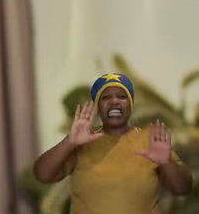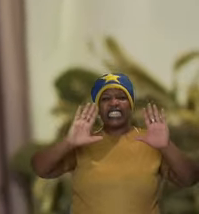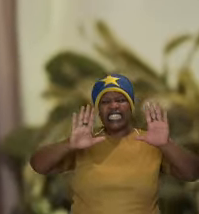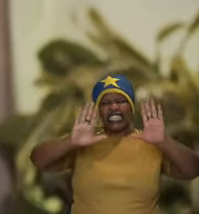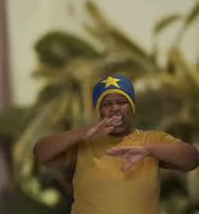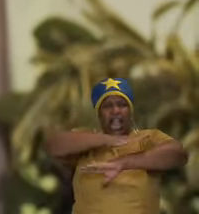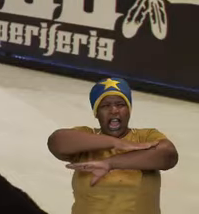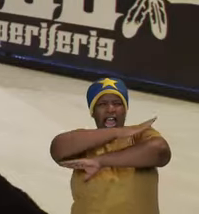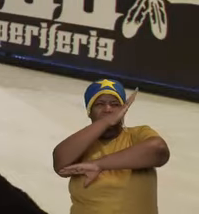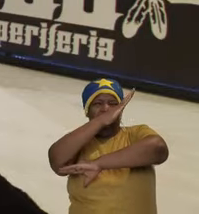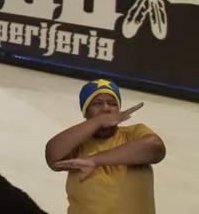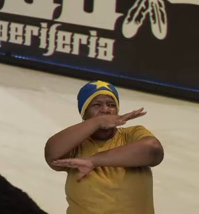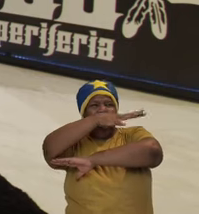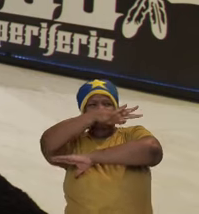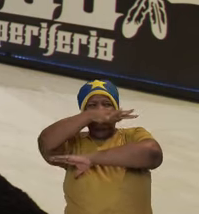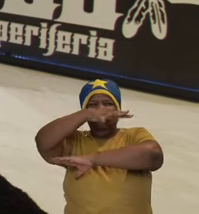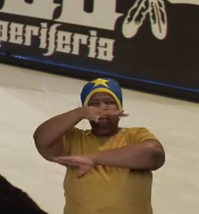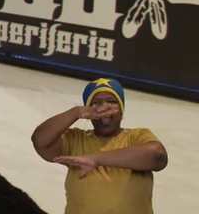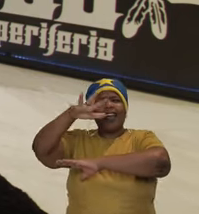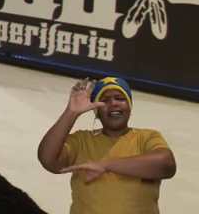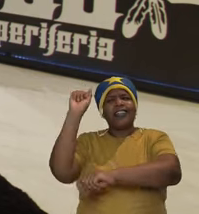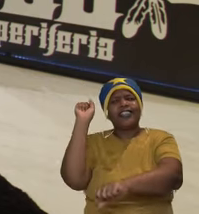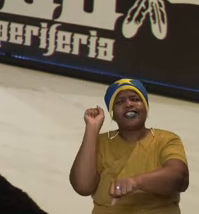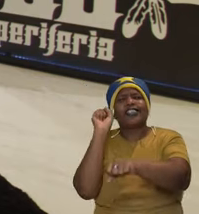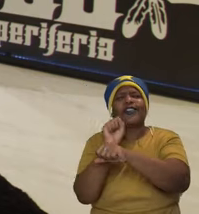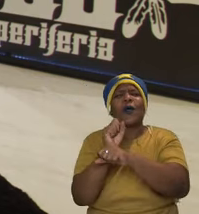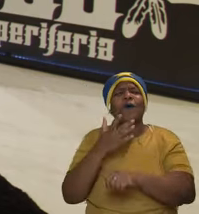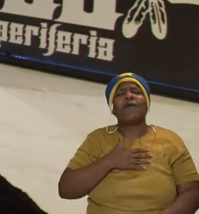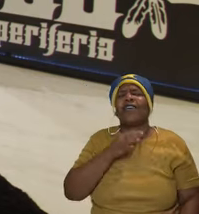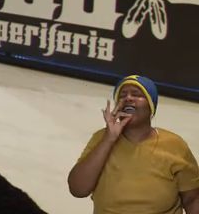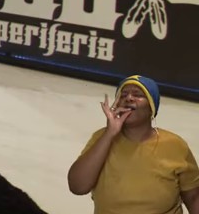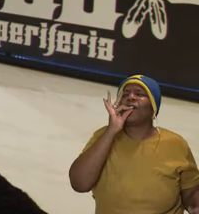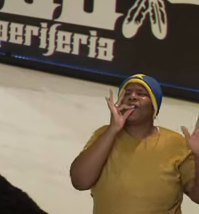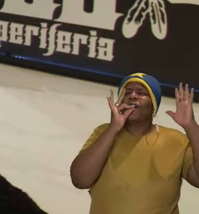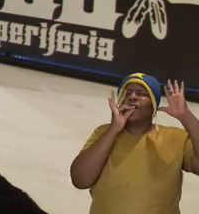na rua toda. Desculpe minha lombra,